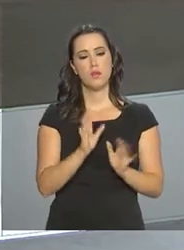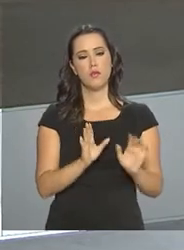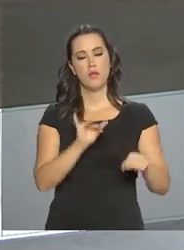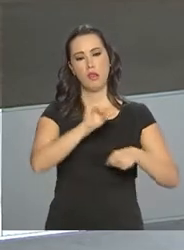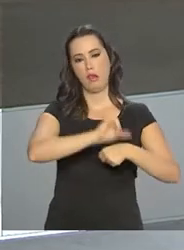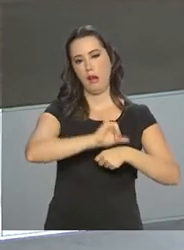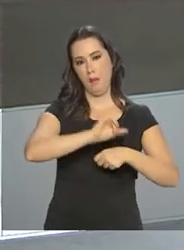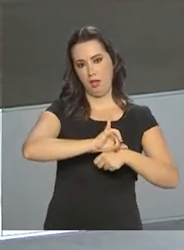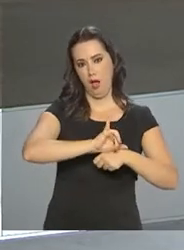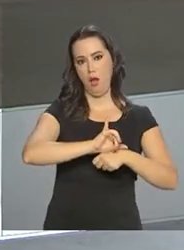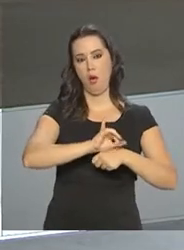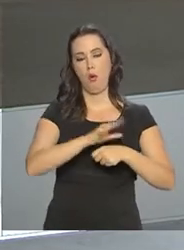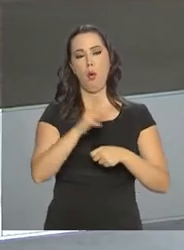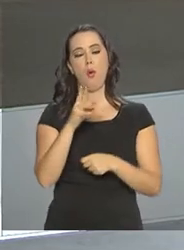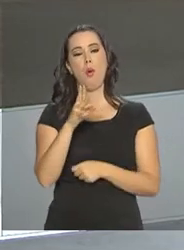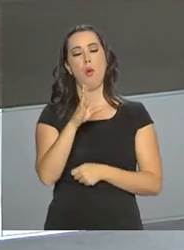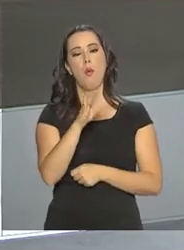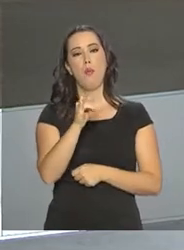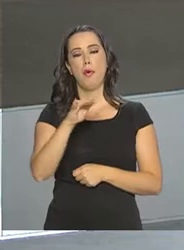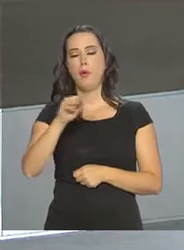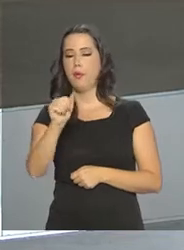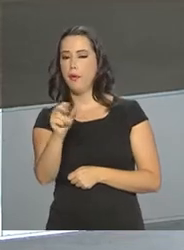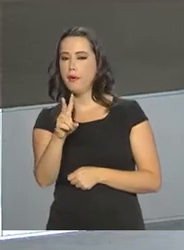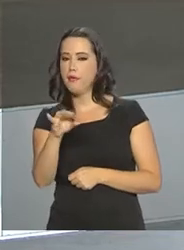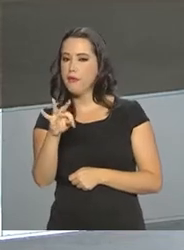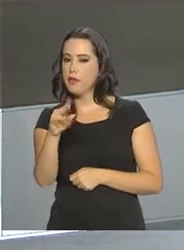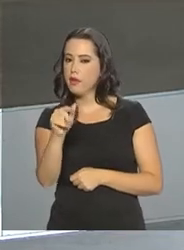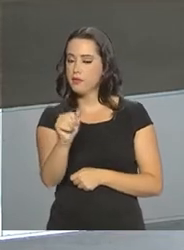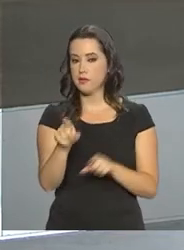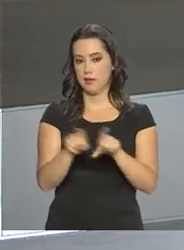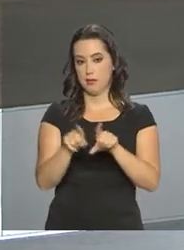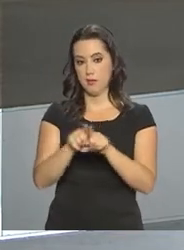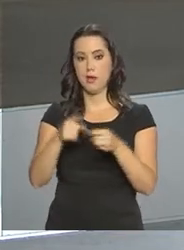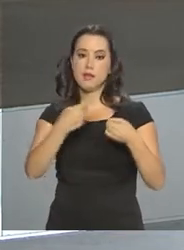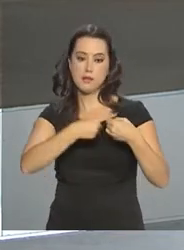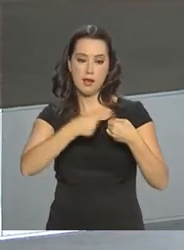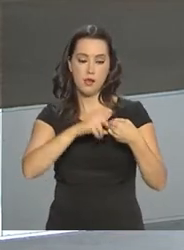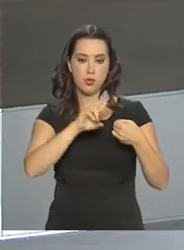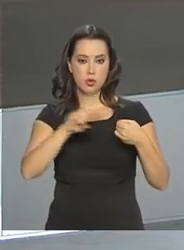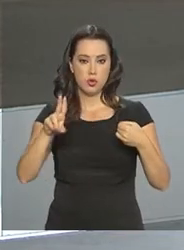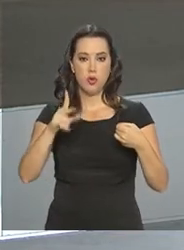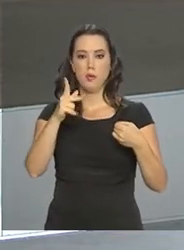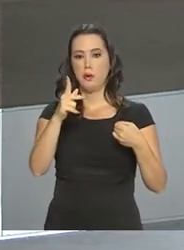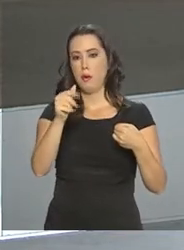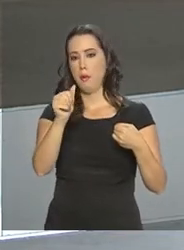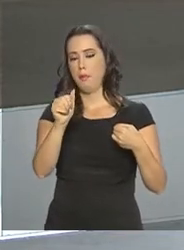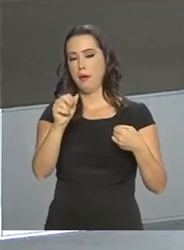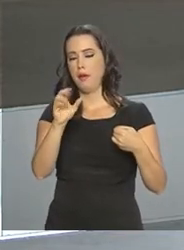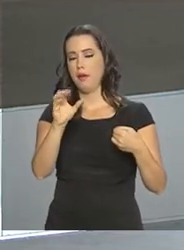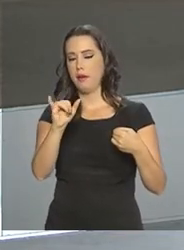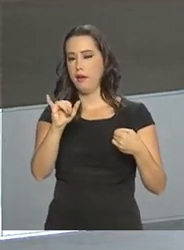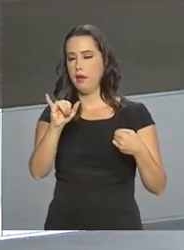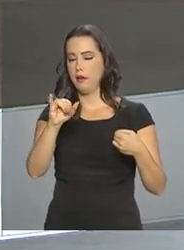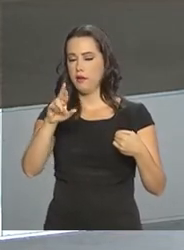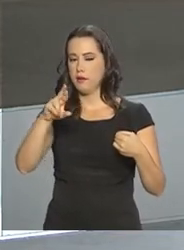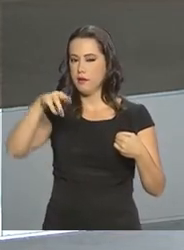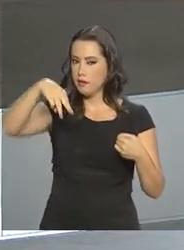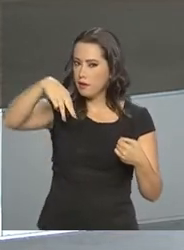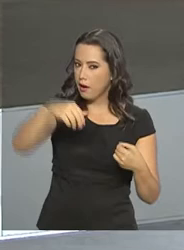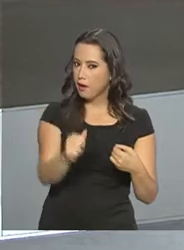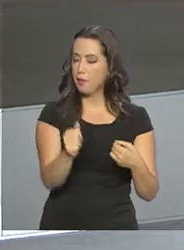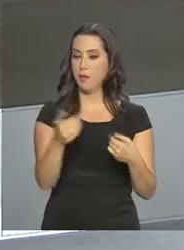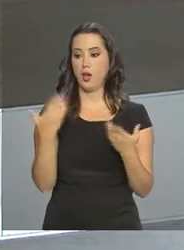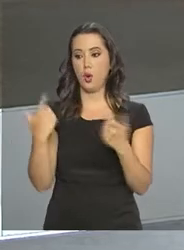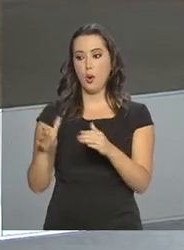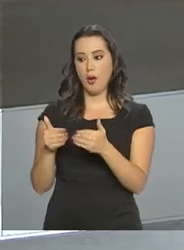capital boa vista ea cidade de pacaraíma que fica ao norte do estado que é fronteira com a venezuela e virou ea porta de